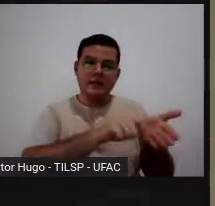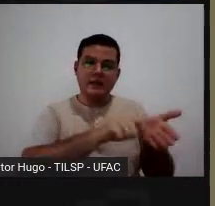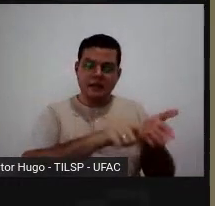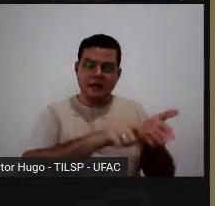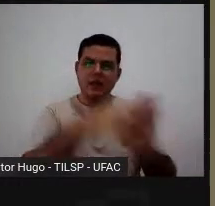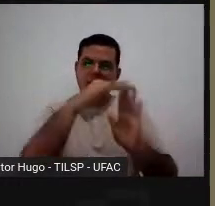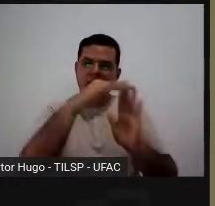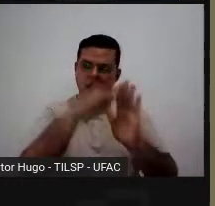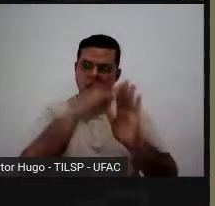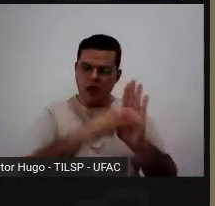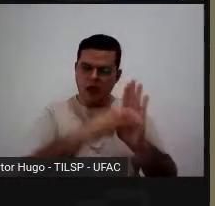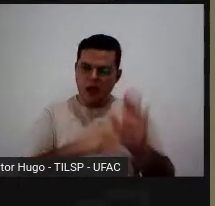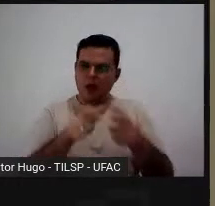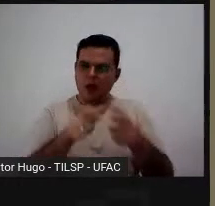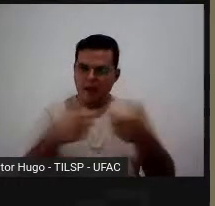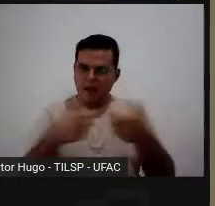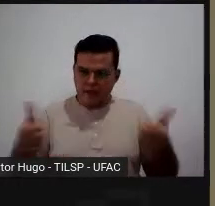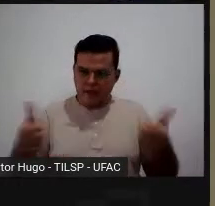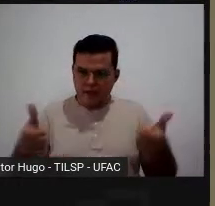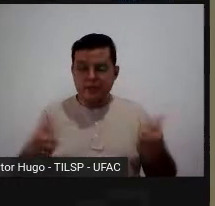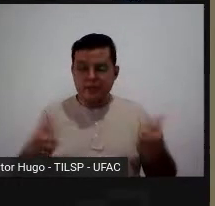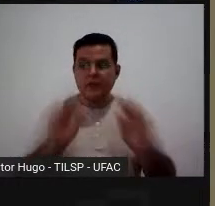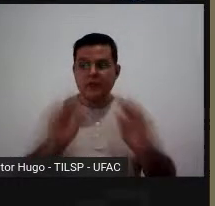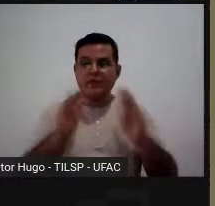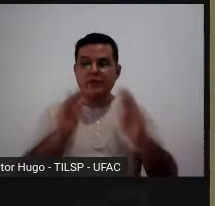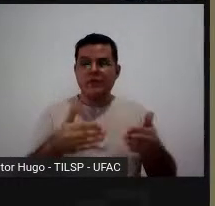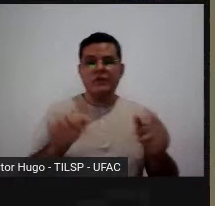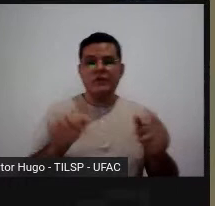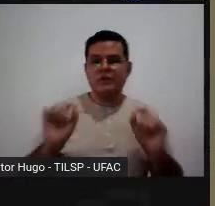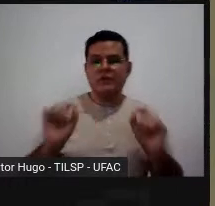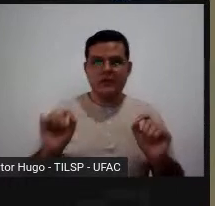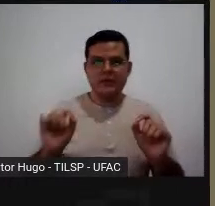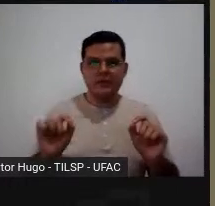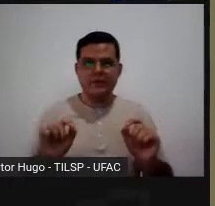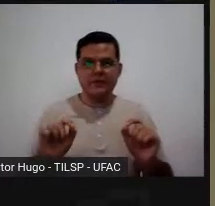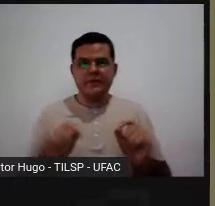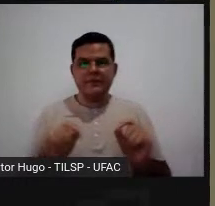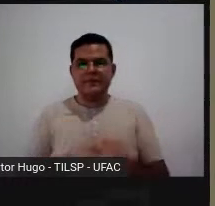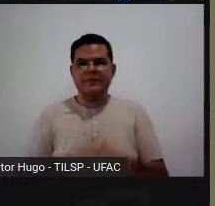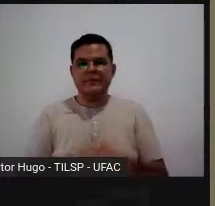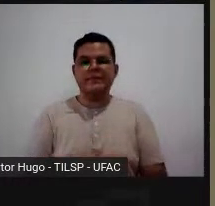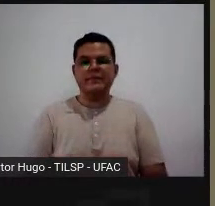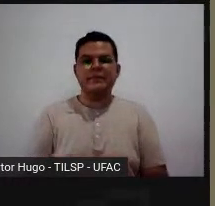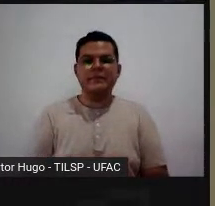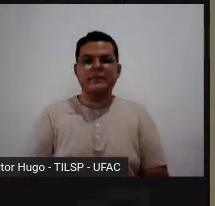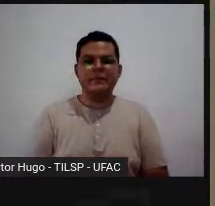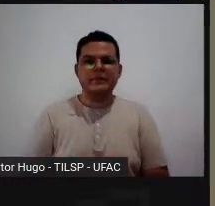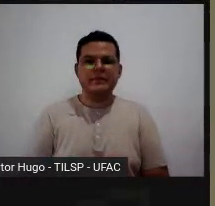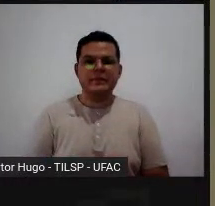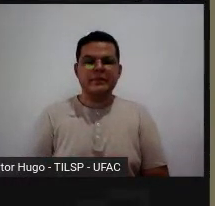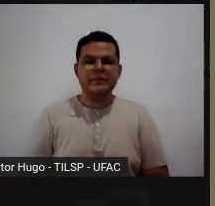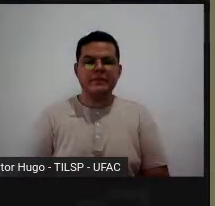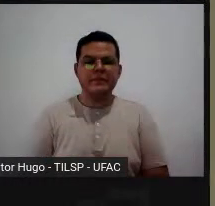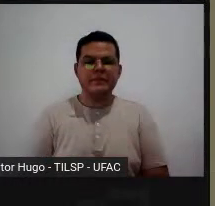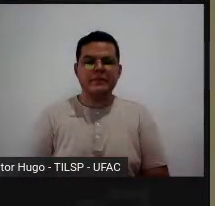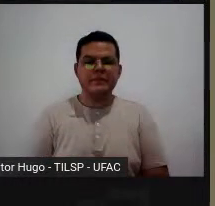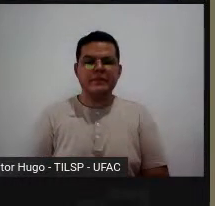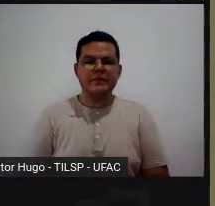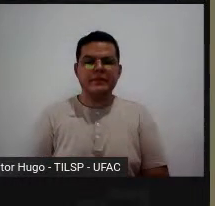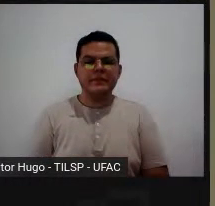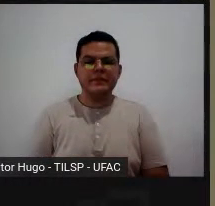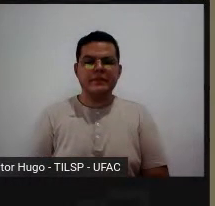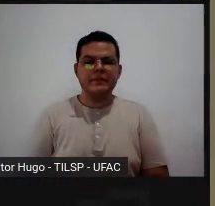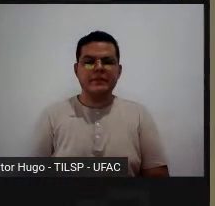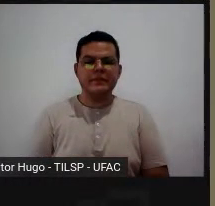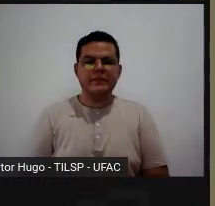foco era a escrita, o emprego correto do idioma nacional, a gramática normativa.